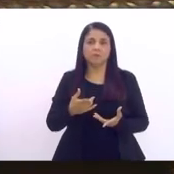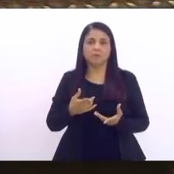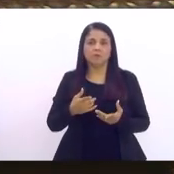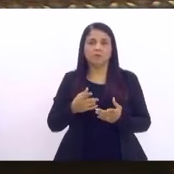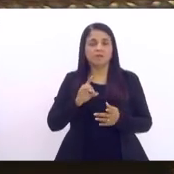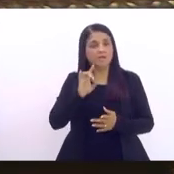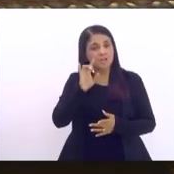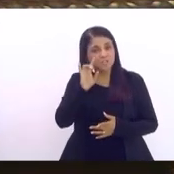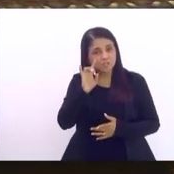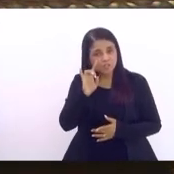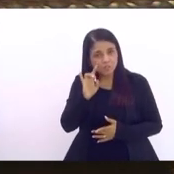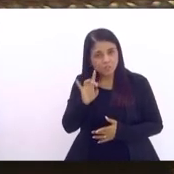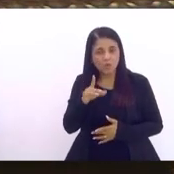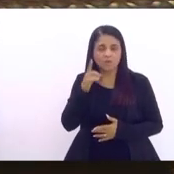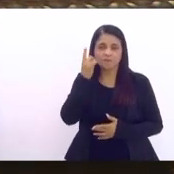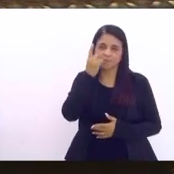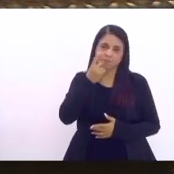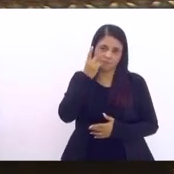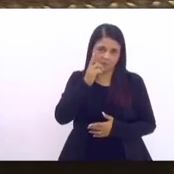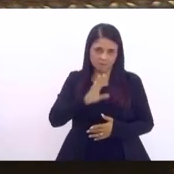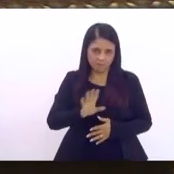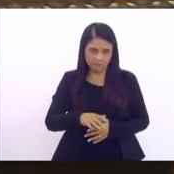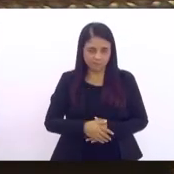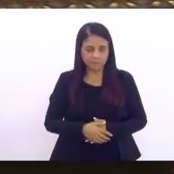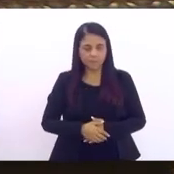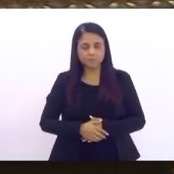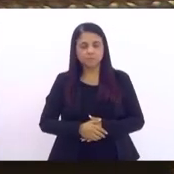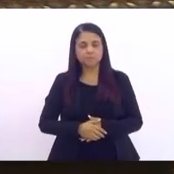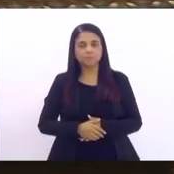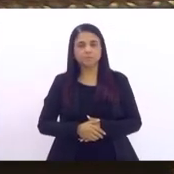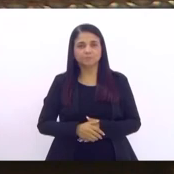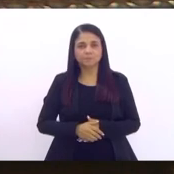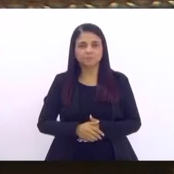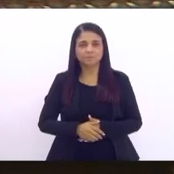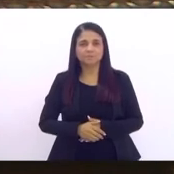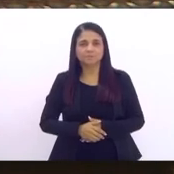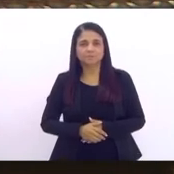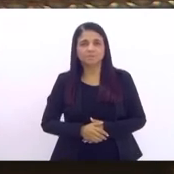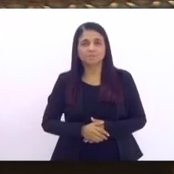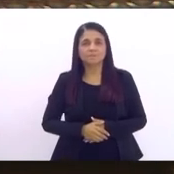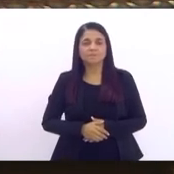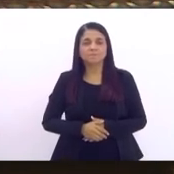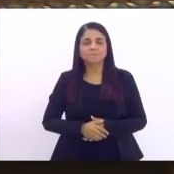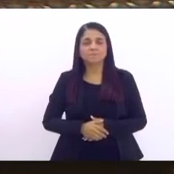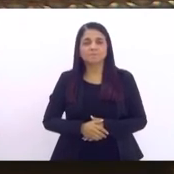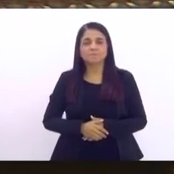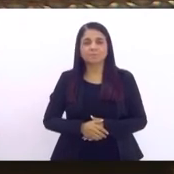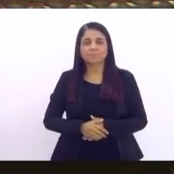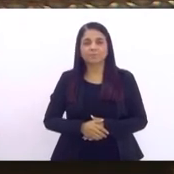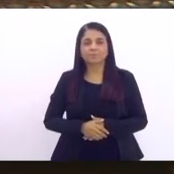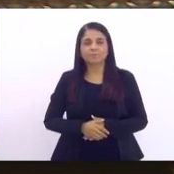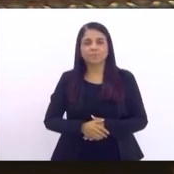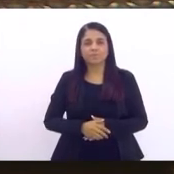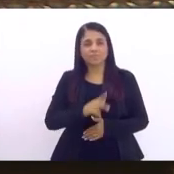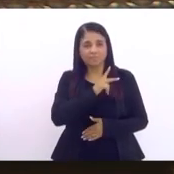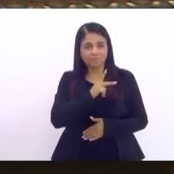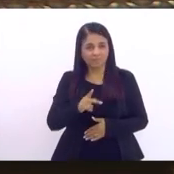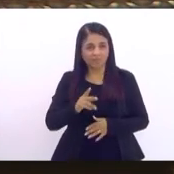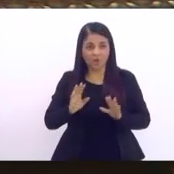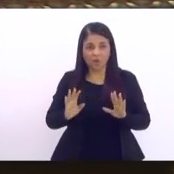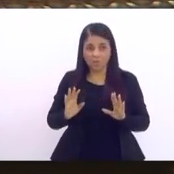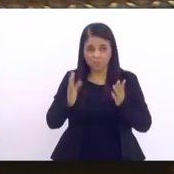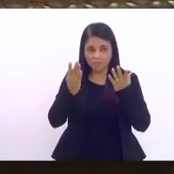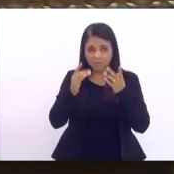deputado. Mas, senhor presidente, primeiro, a comemoração. O senhor já olhou o quadro?